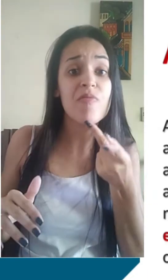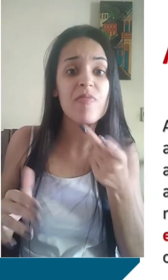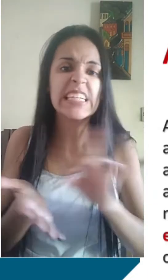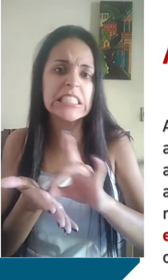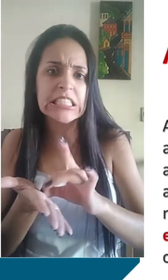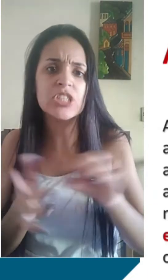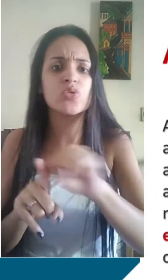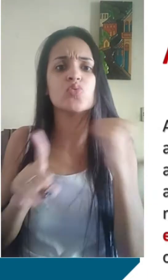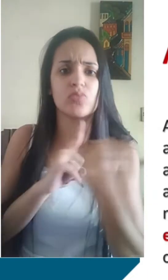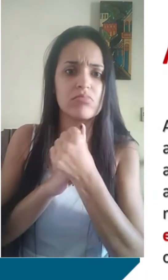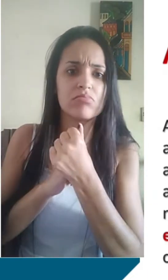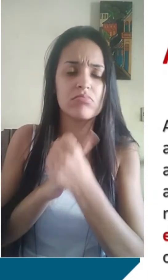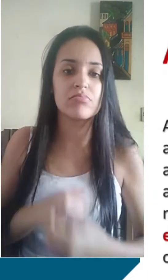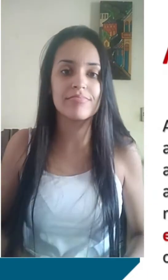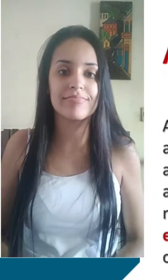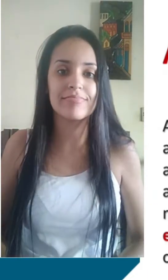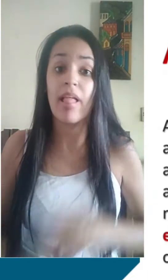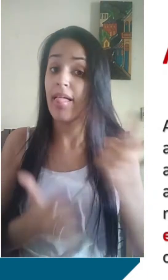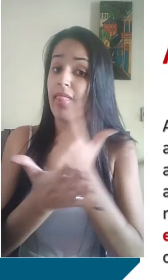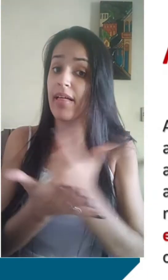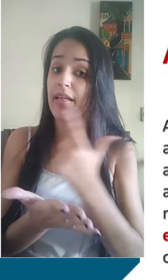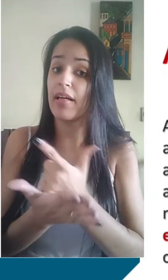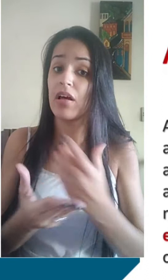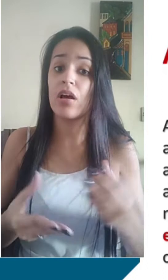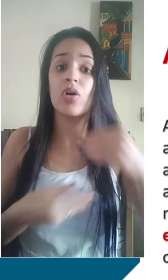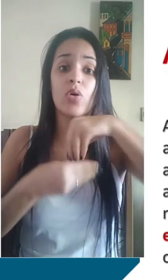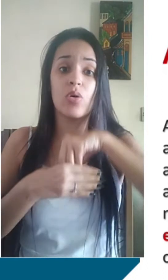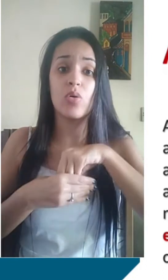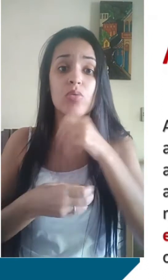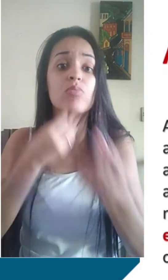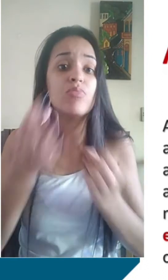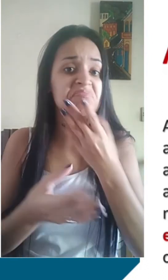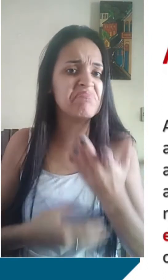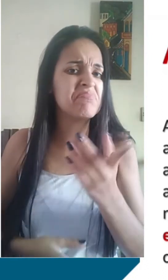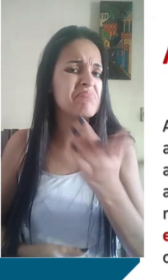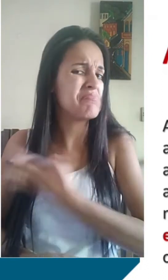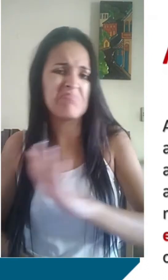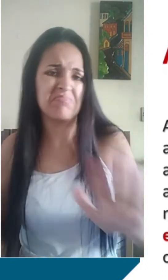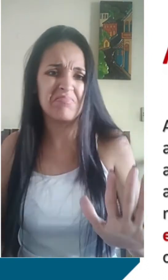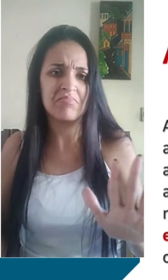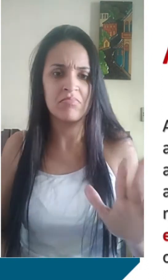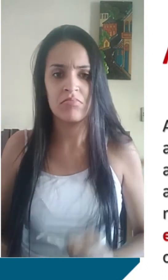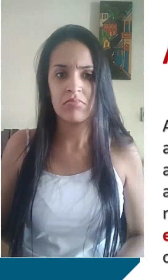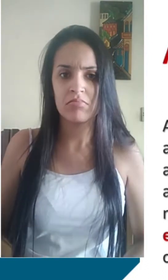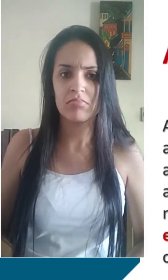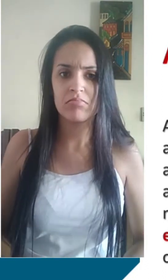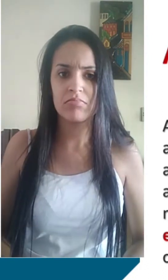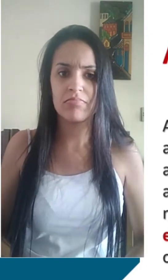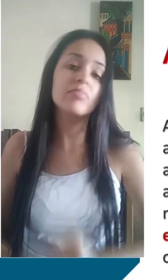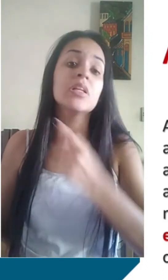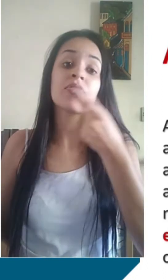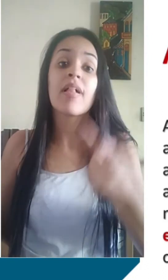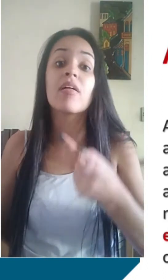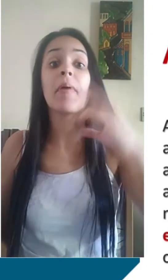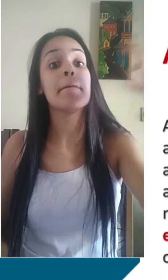a literatura parnasiana não se preocupava com as questões sociais da época. Buscava somente a perfeição da